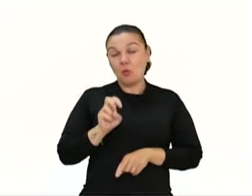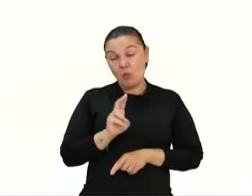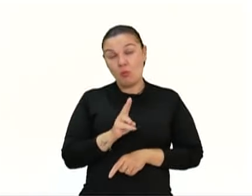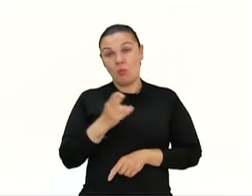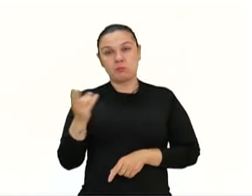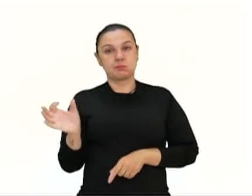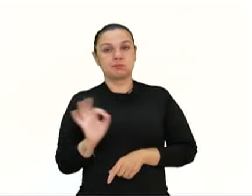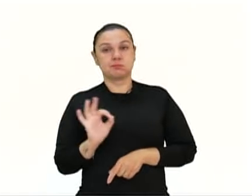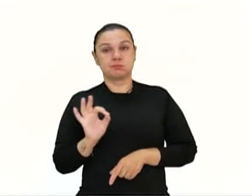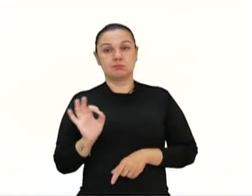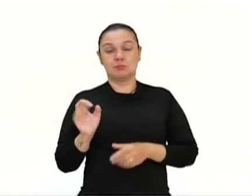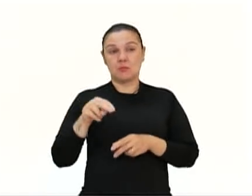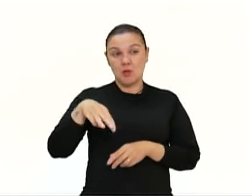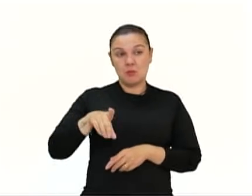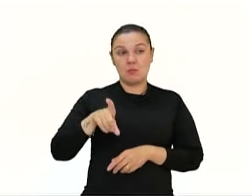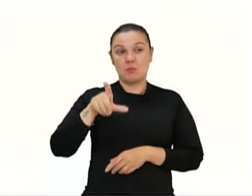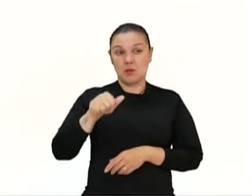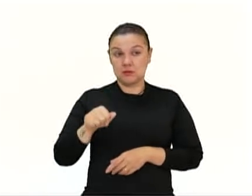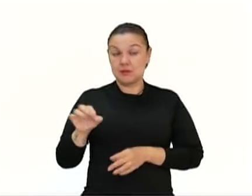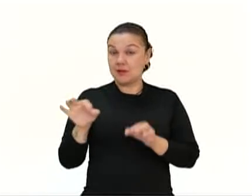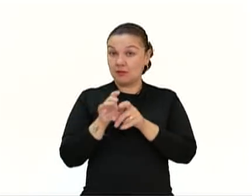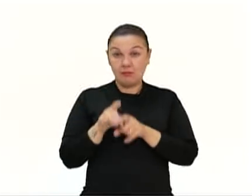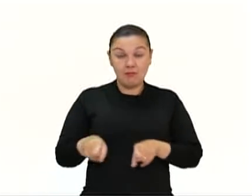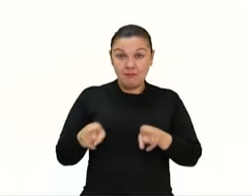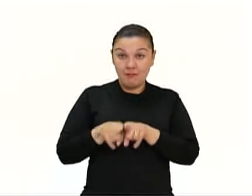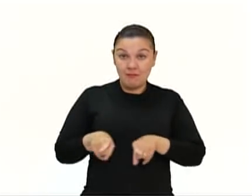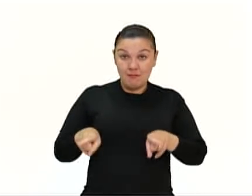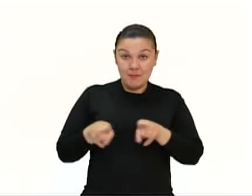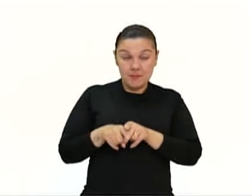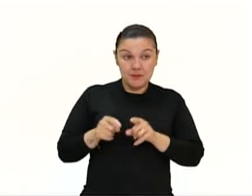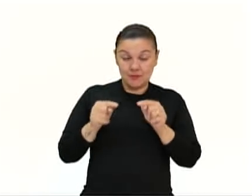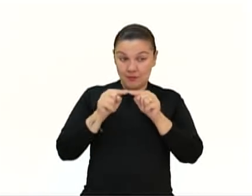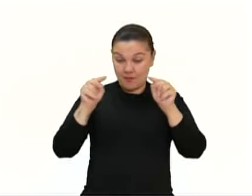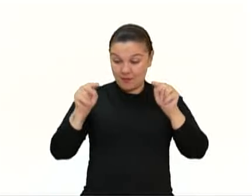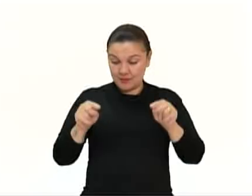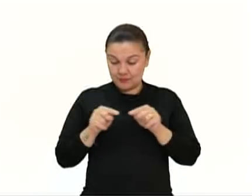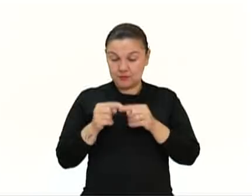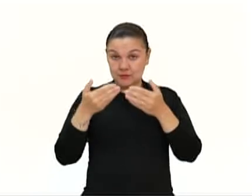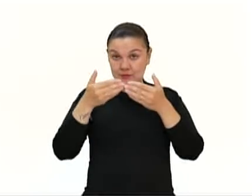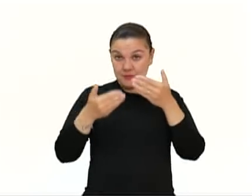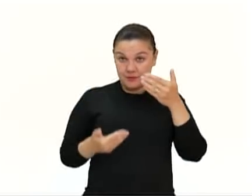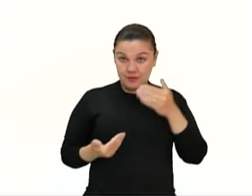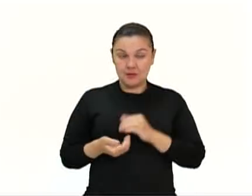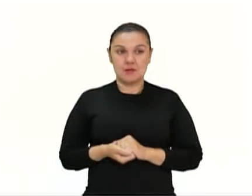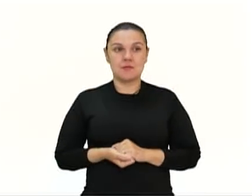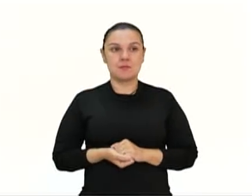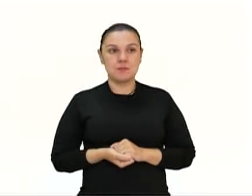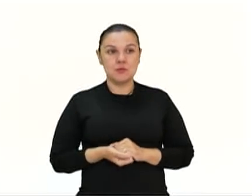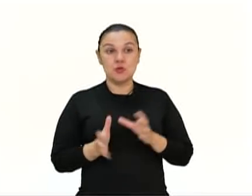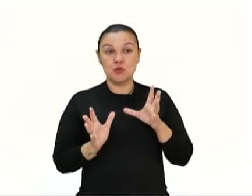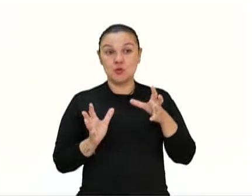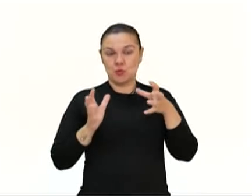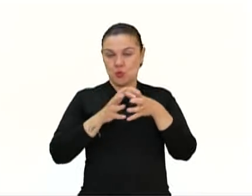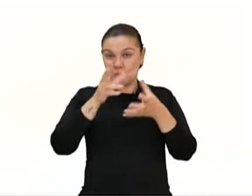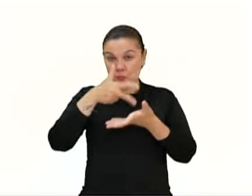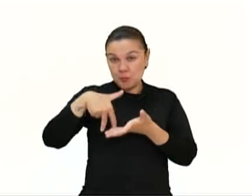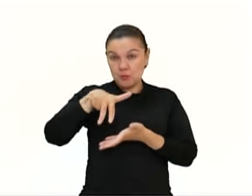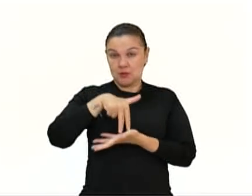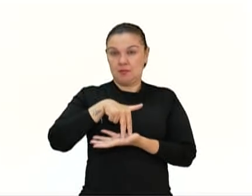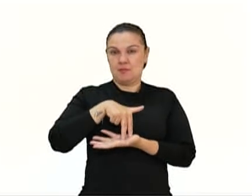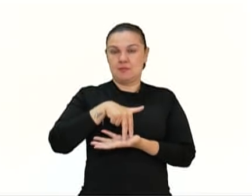pode não ter moda, quando nenhum valor se repete. Na tabela a seguir, registraram-se dados dos integrantes de um grupo de